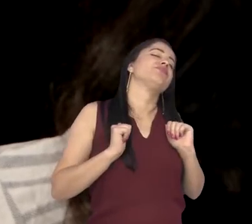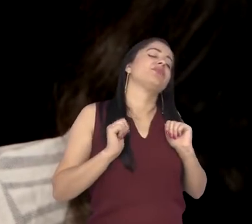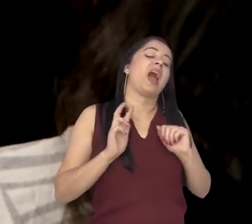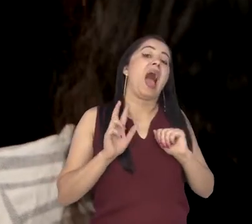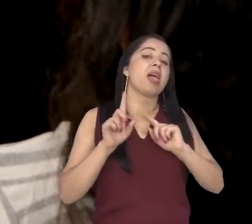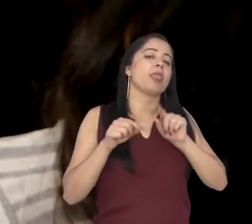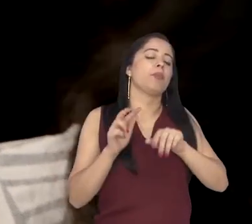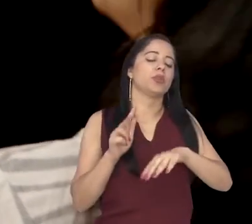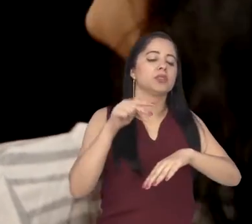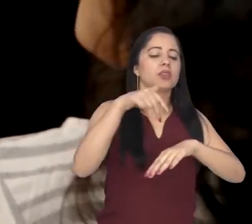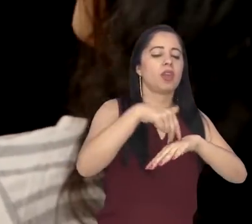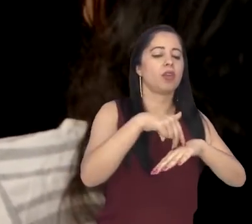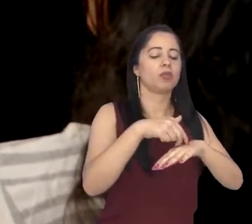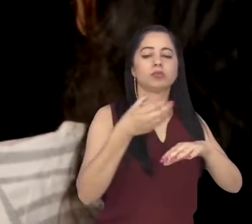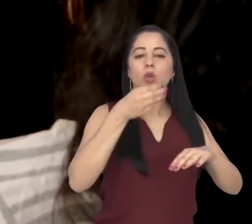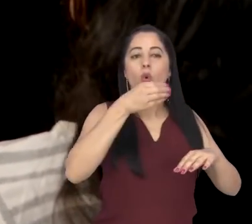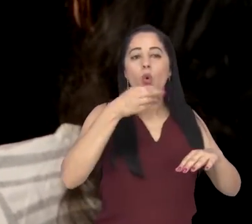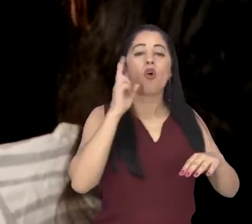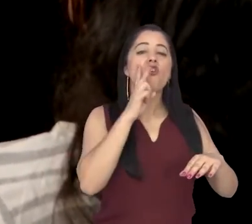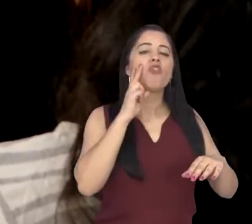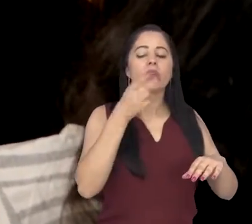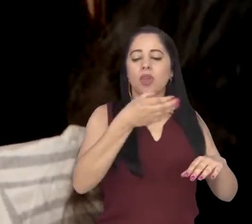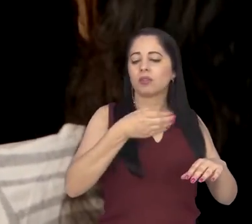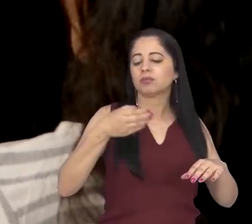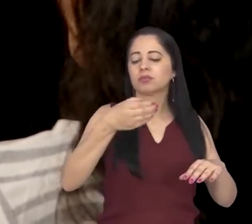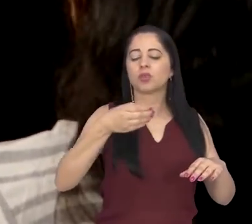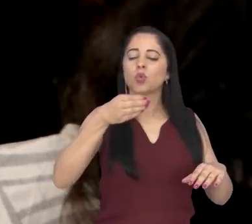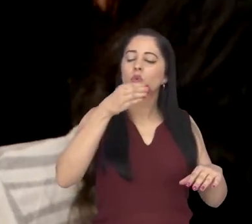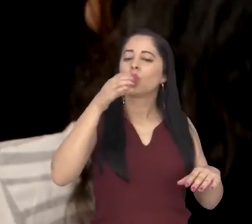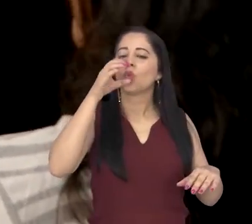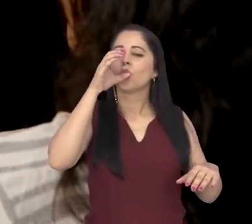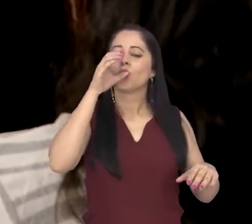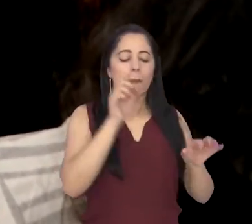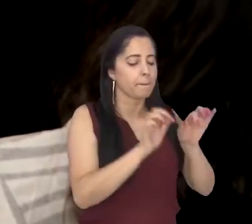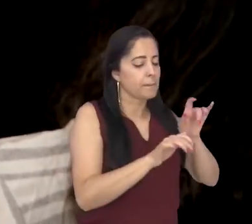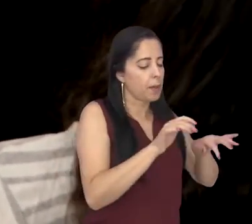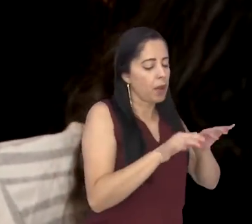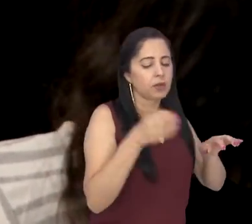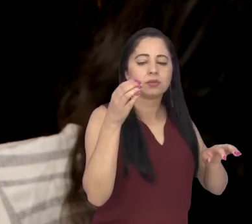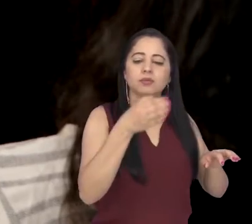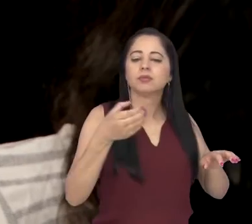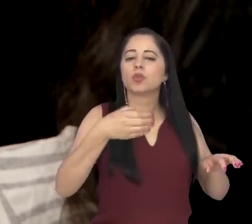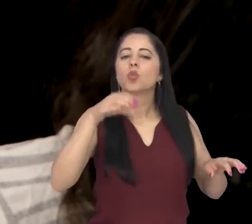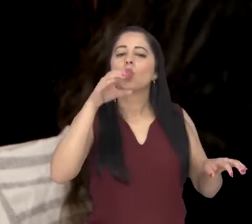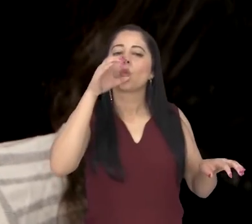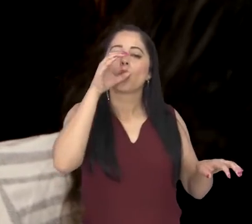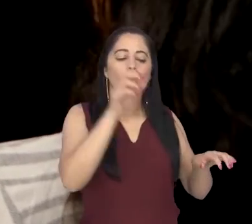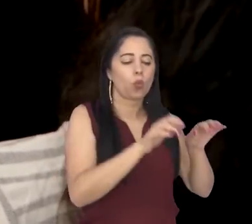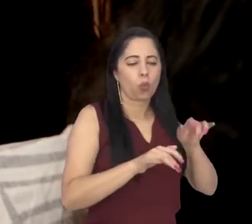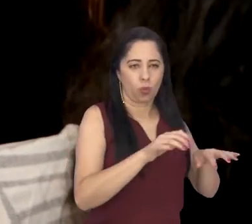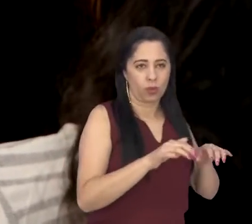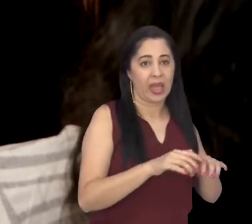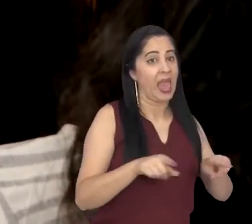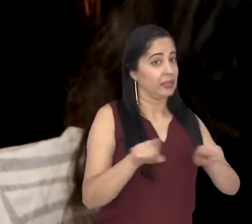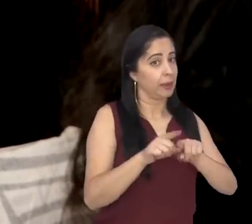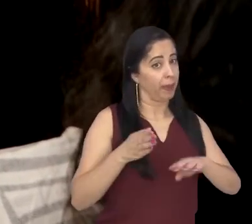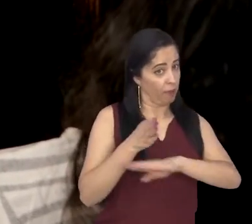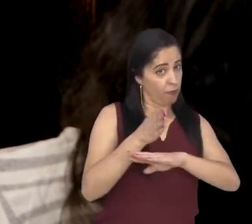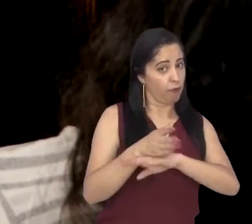ou para tomar um vinho. Porque aí eu fico vendo Netflix agora, né? Quando eu não vou na empresa trabalhar, evidentemente,